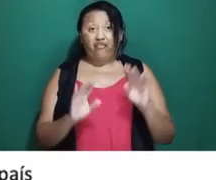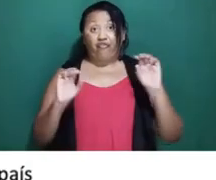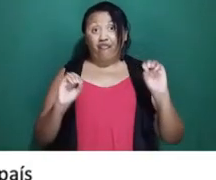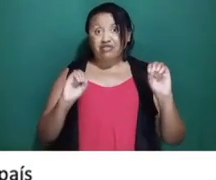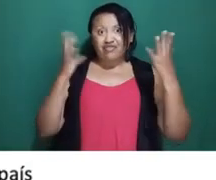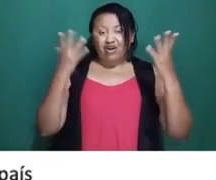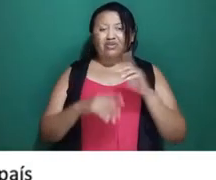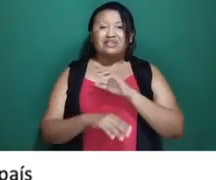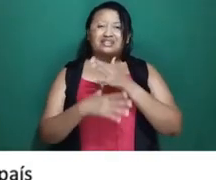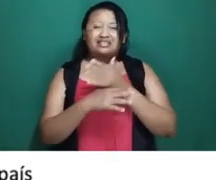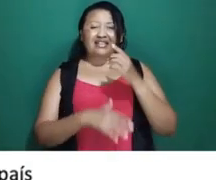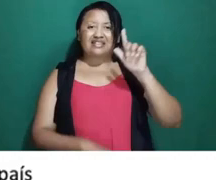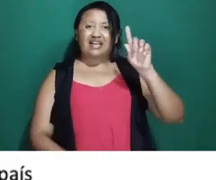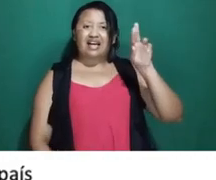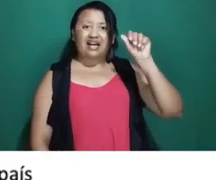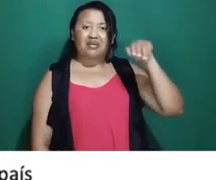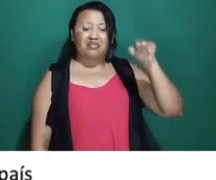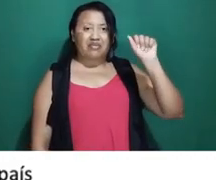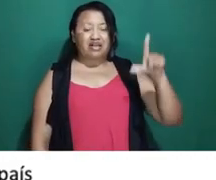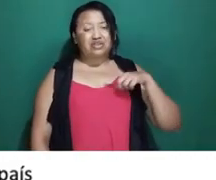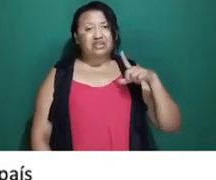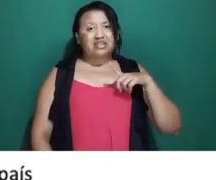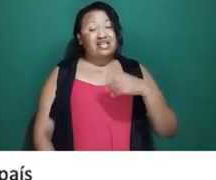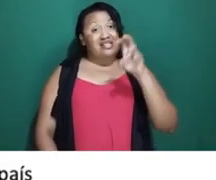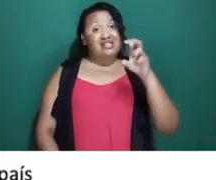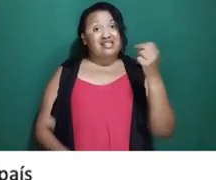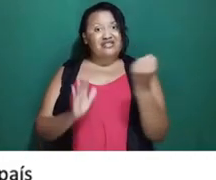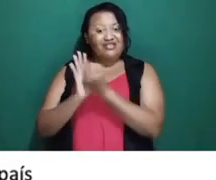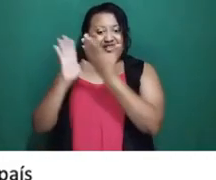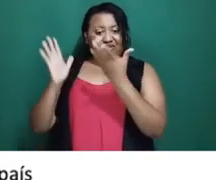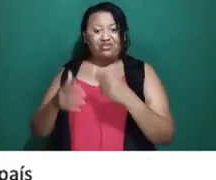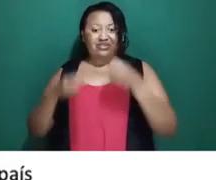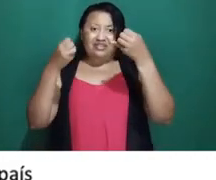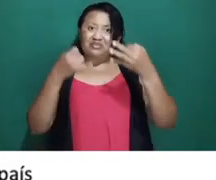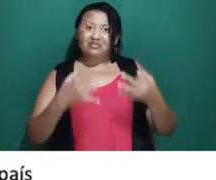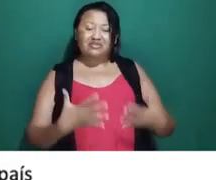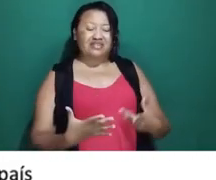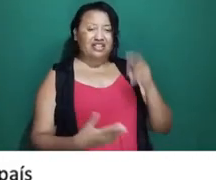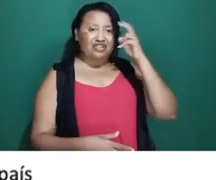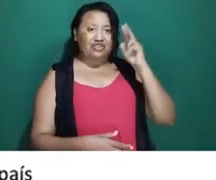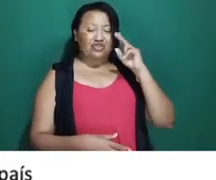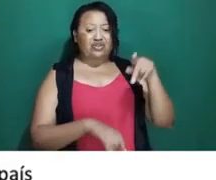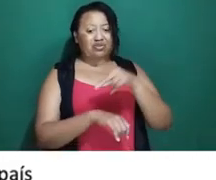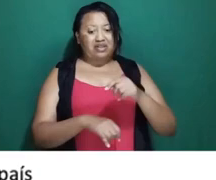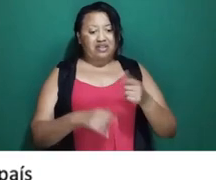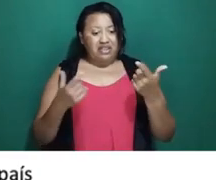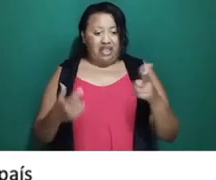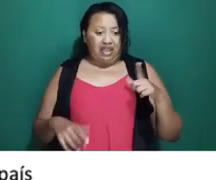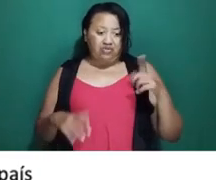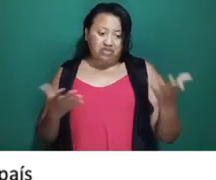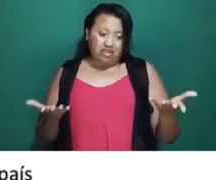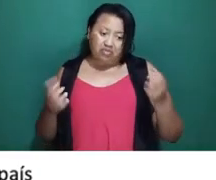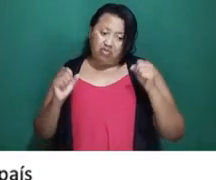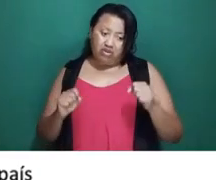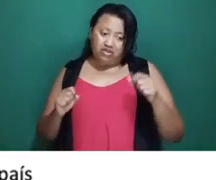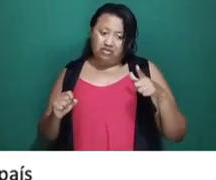completa 5 décadas repletas de episódios que contam a história do cinema do país pode não ter uma praia que nem cante